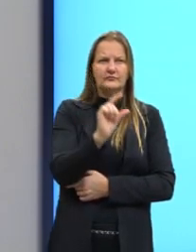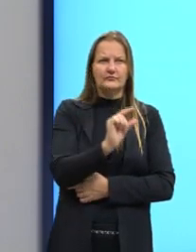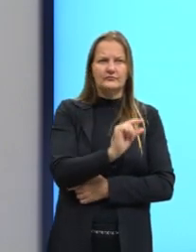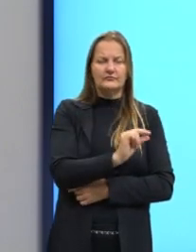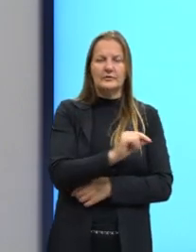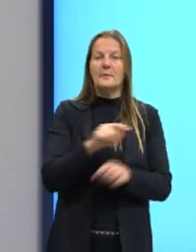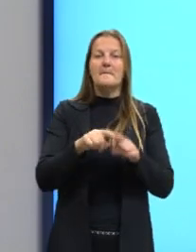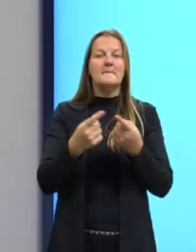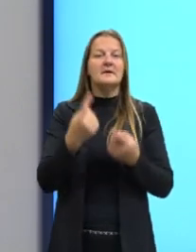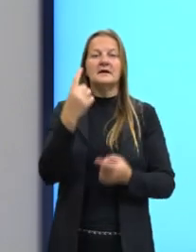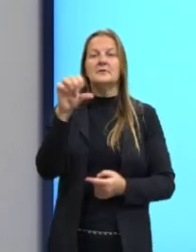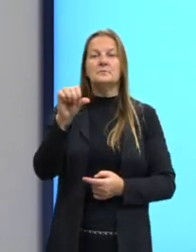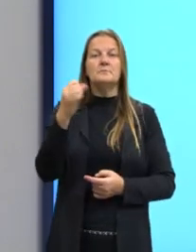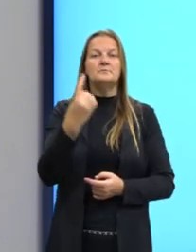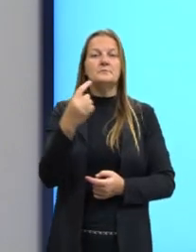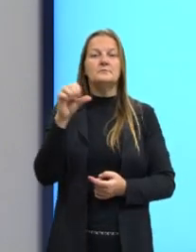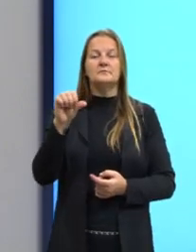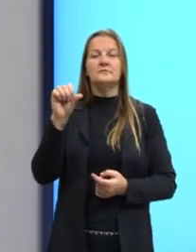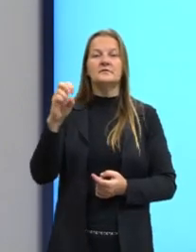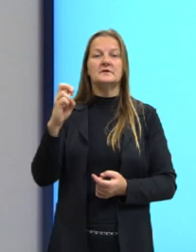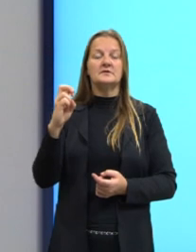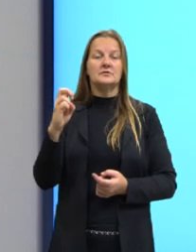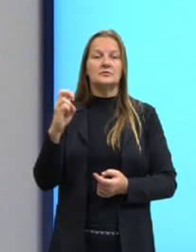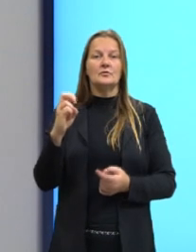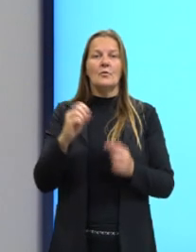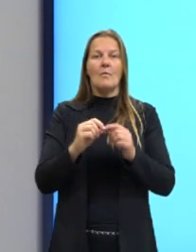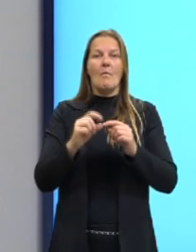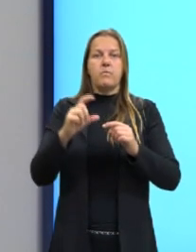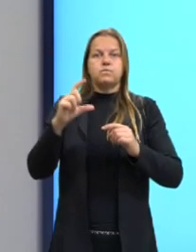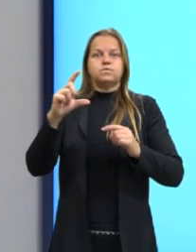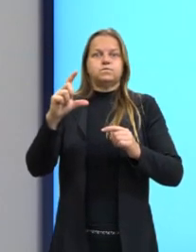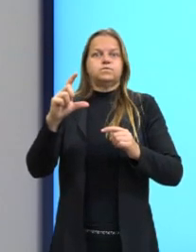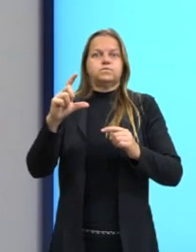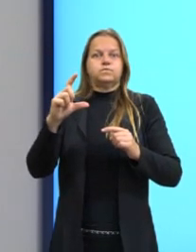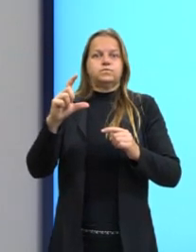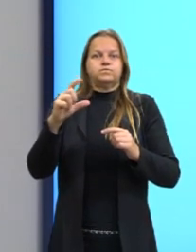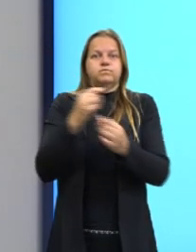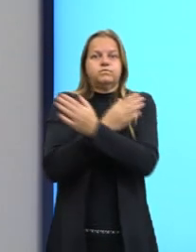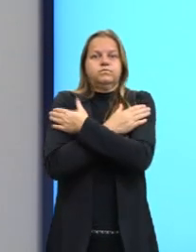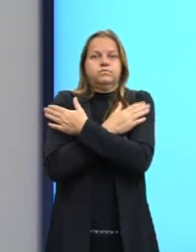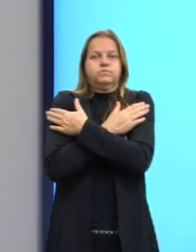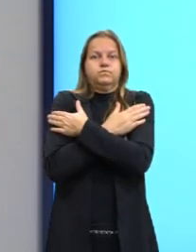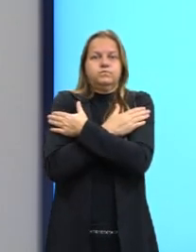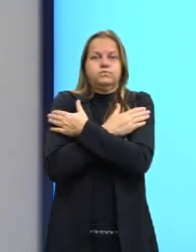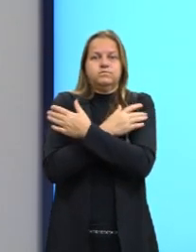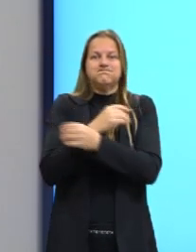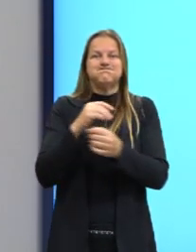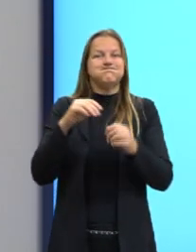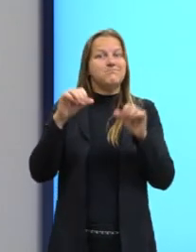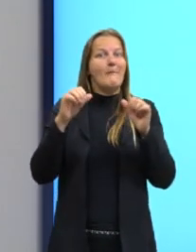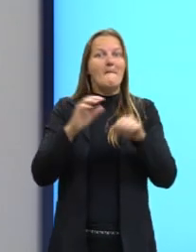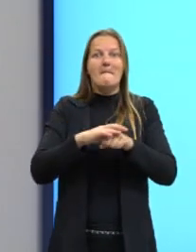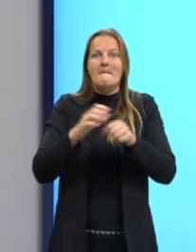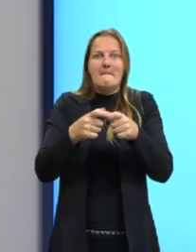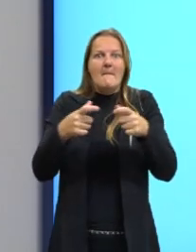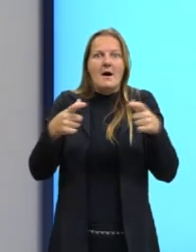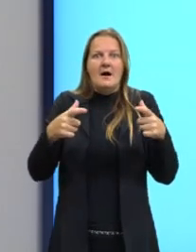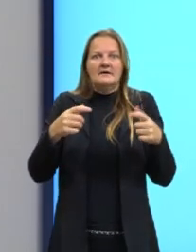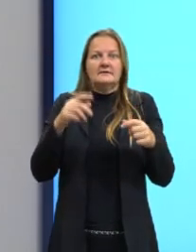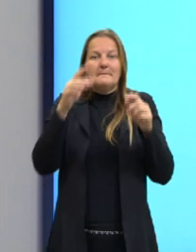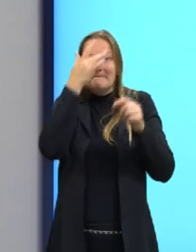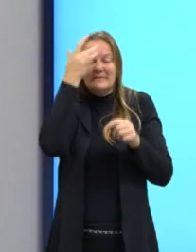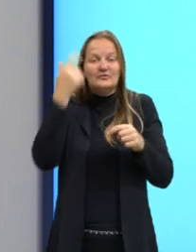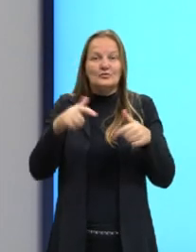em 95 a uma uma crescimento um crescimento na taxa percentual de desemprego então se a partir de